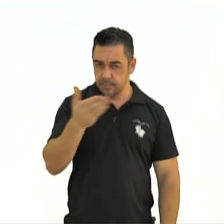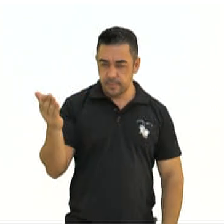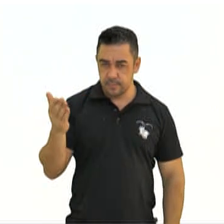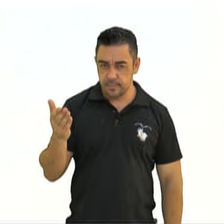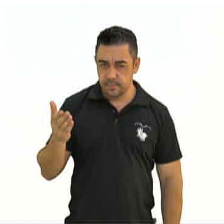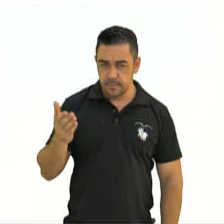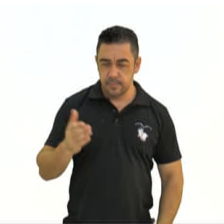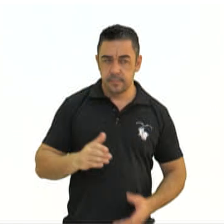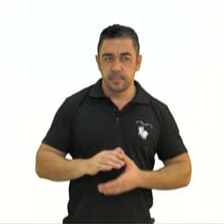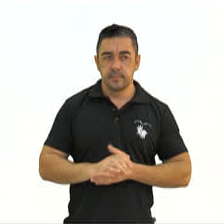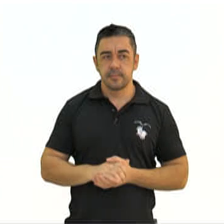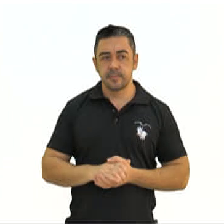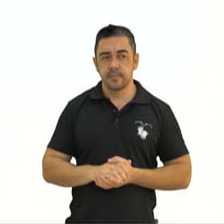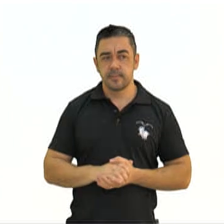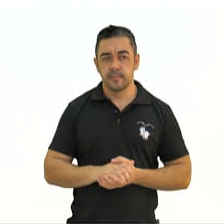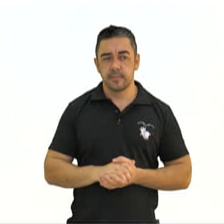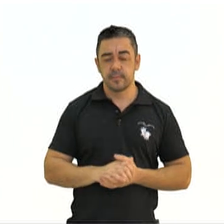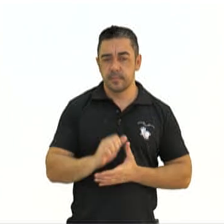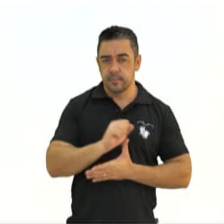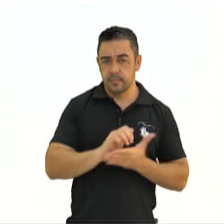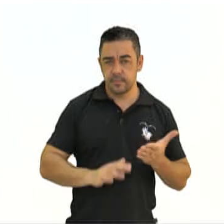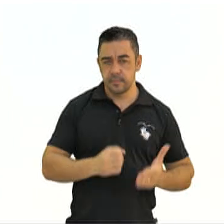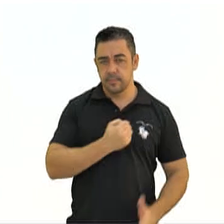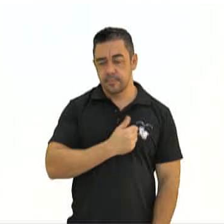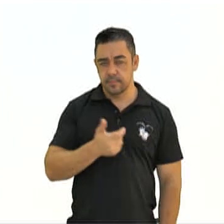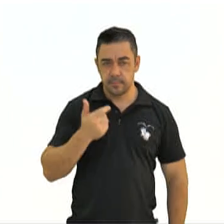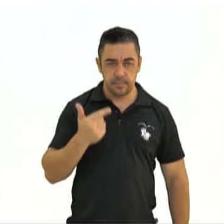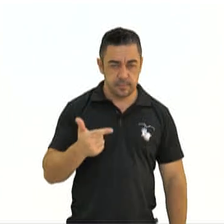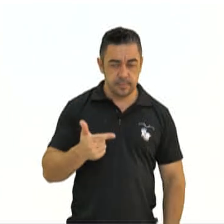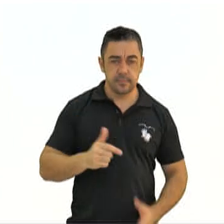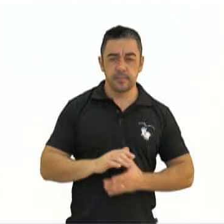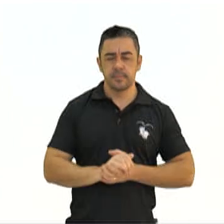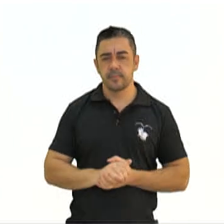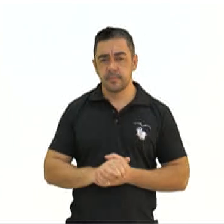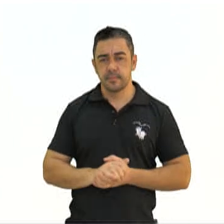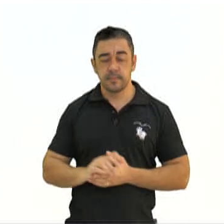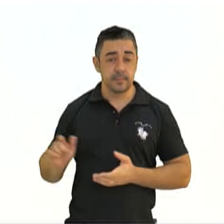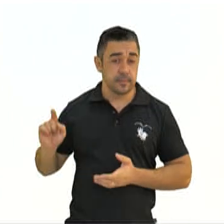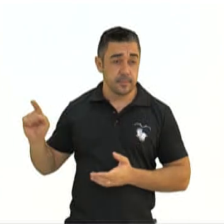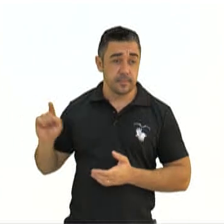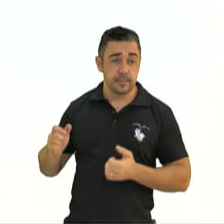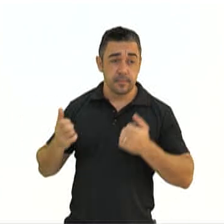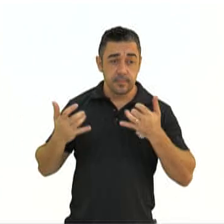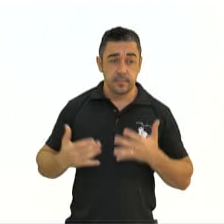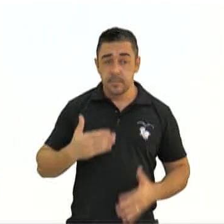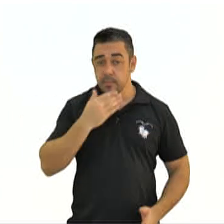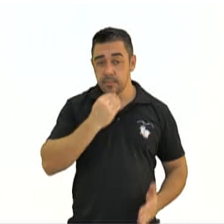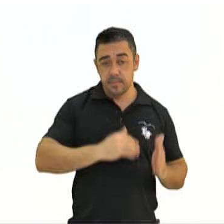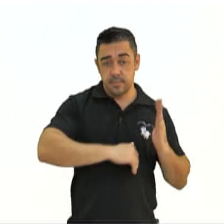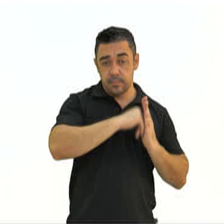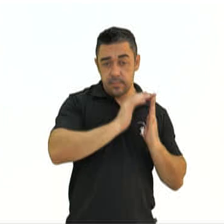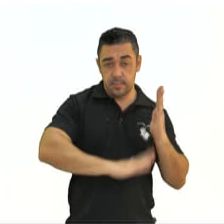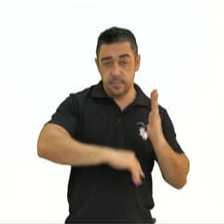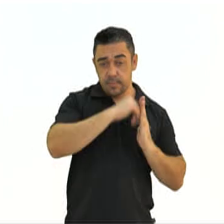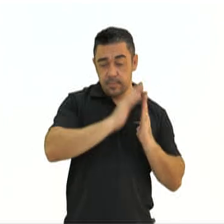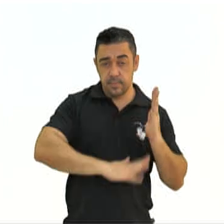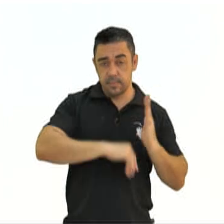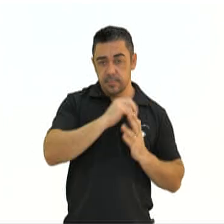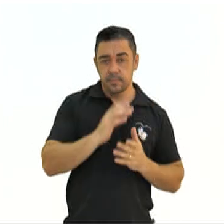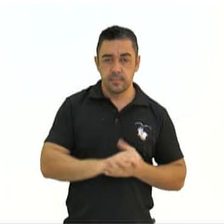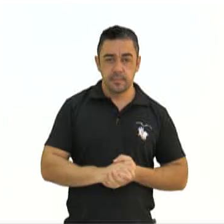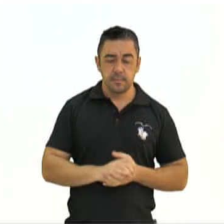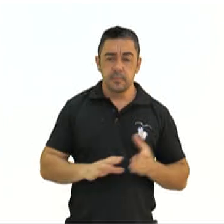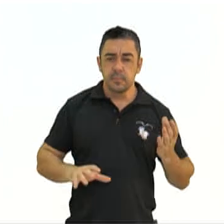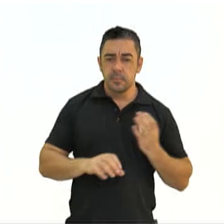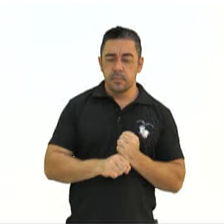Nunca desacredite em si mesmo. Vamos lá, exercício 2. O exercício 2 fala de um pintor. O pintor calculou